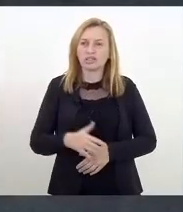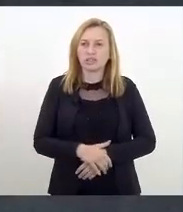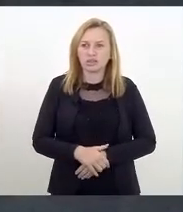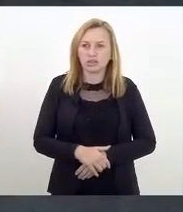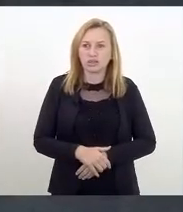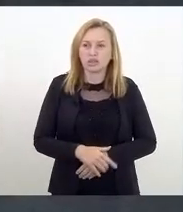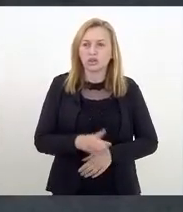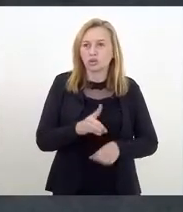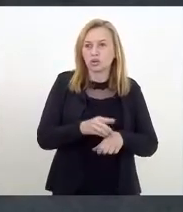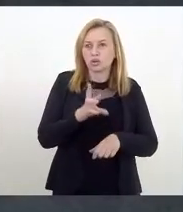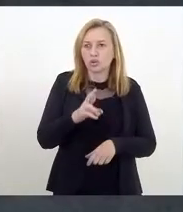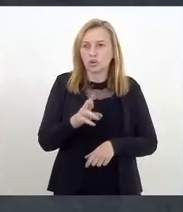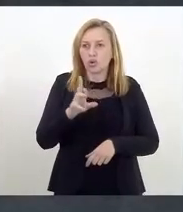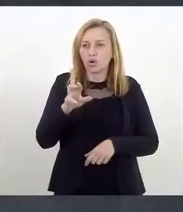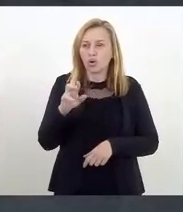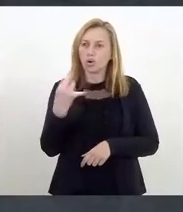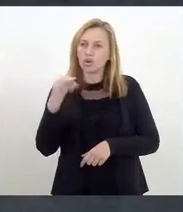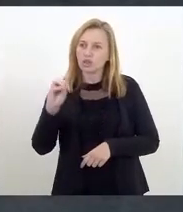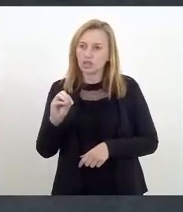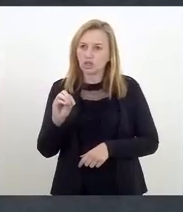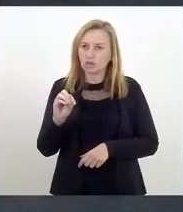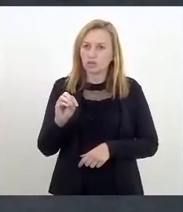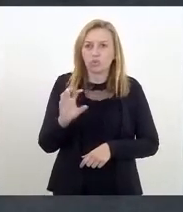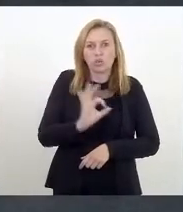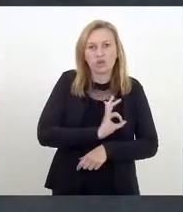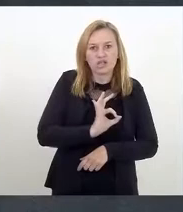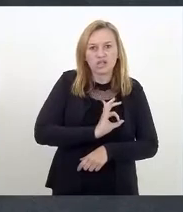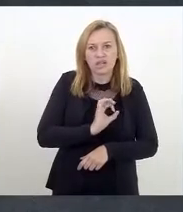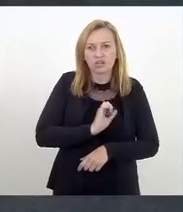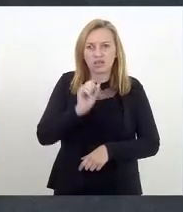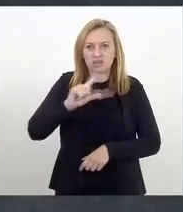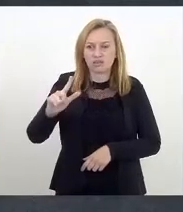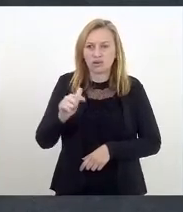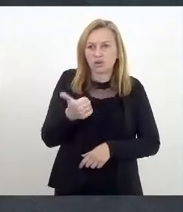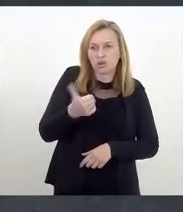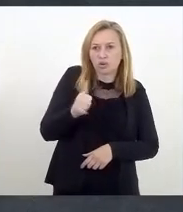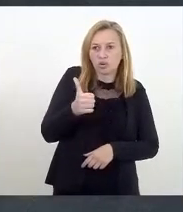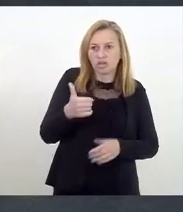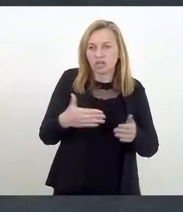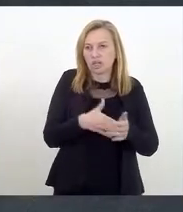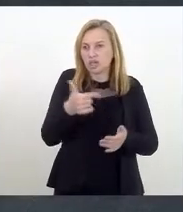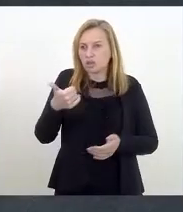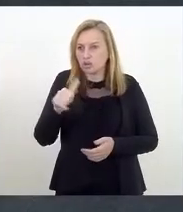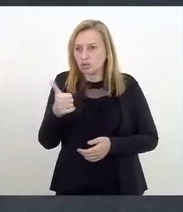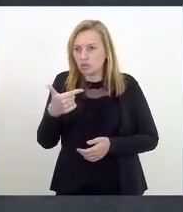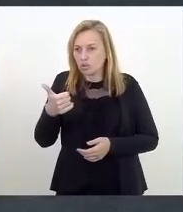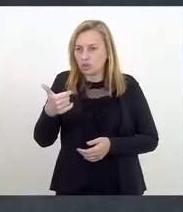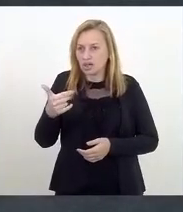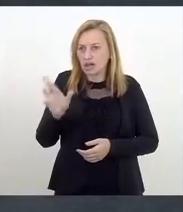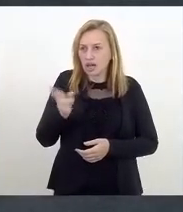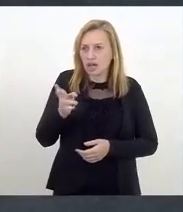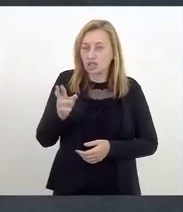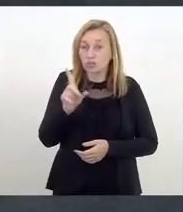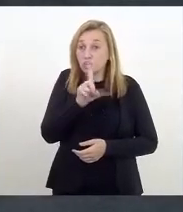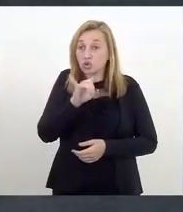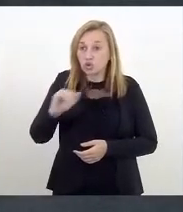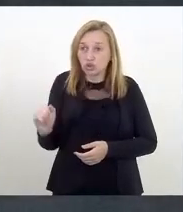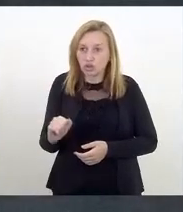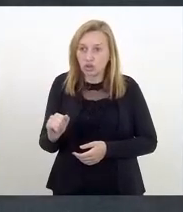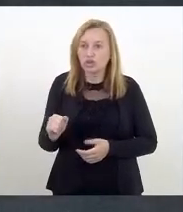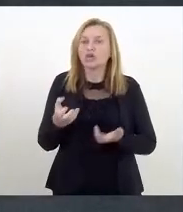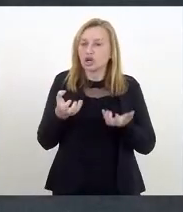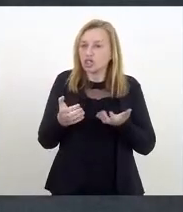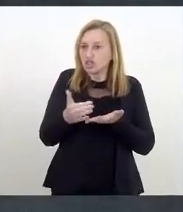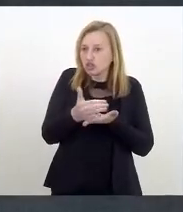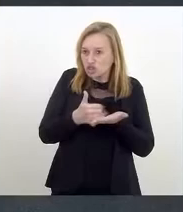Rodrigo, o policial civil ganha de R$ 8 a R$ 12 para se alimentar por dia. Isso é um absurdo. Então, eu gostaria de retirar